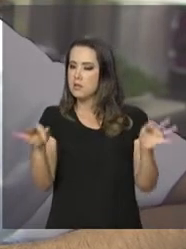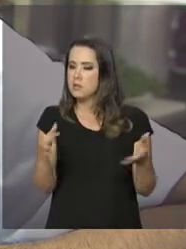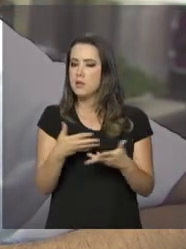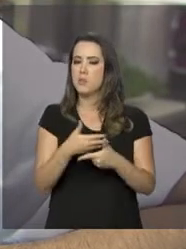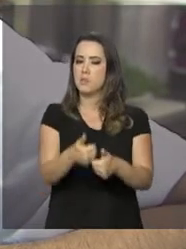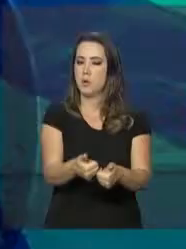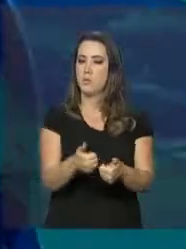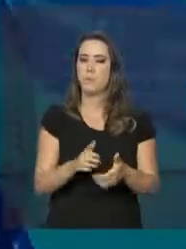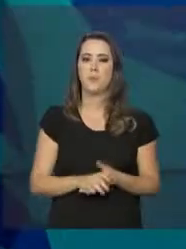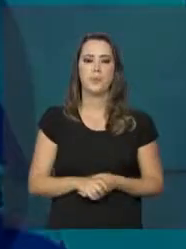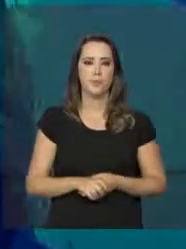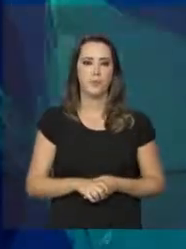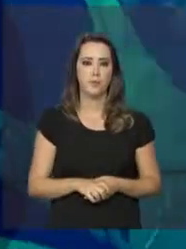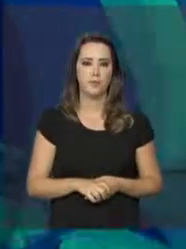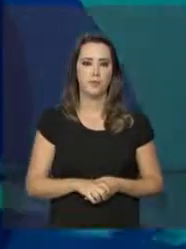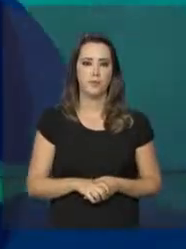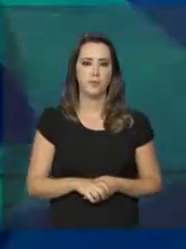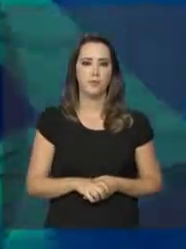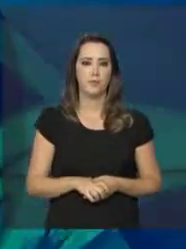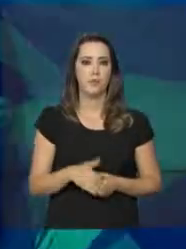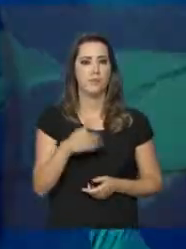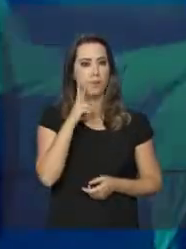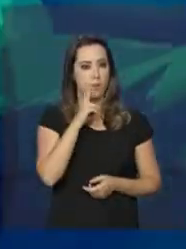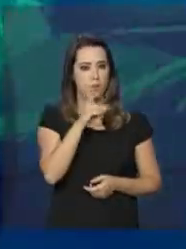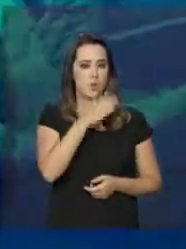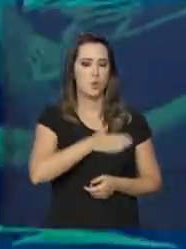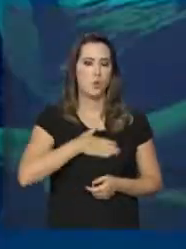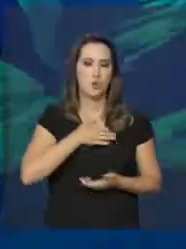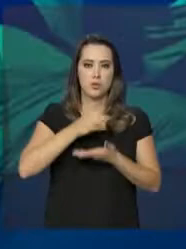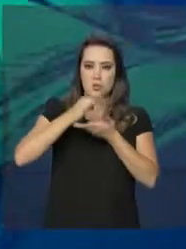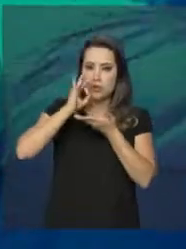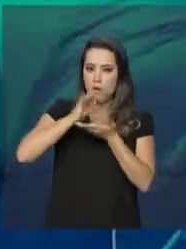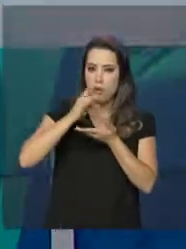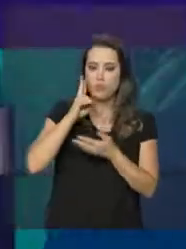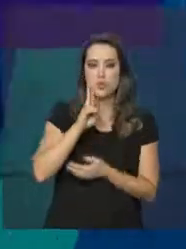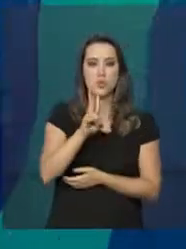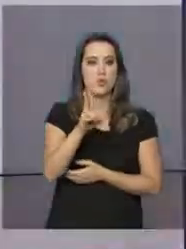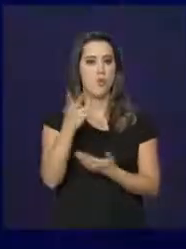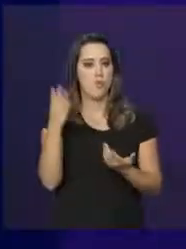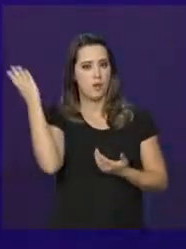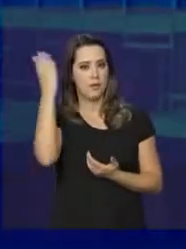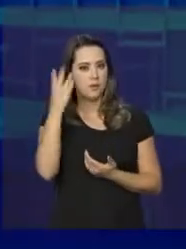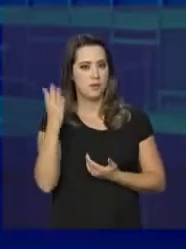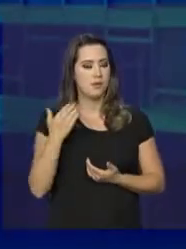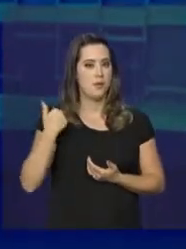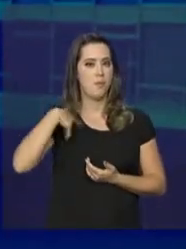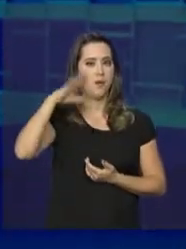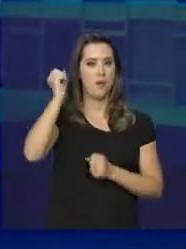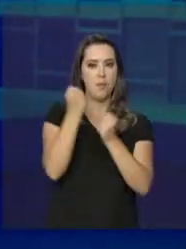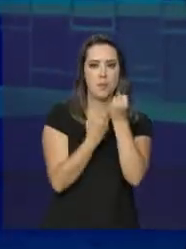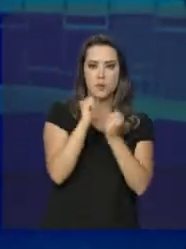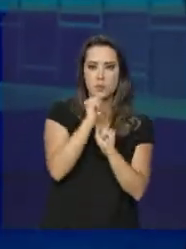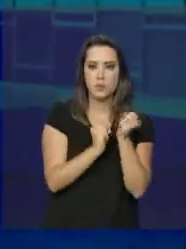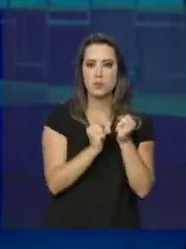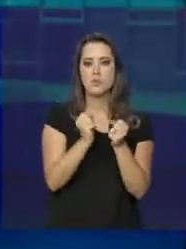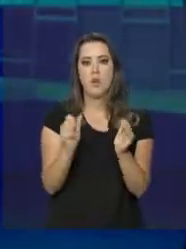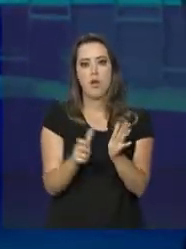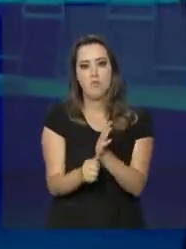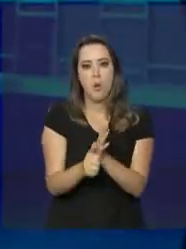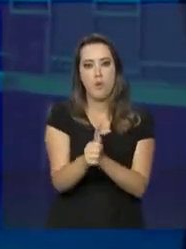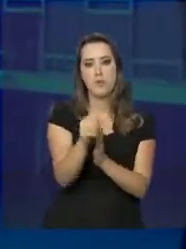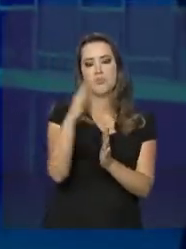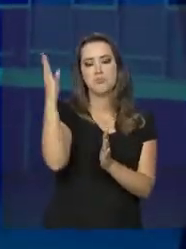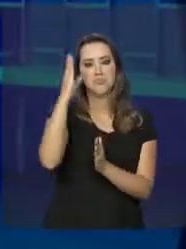pequeno empresário e olha pra quem gosta de um cafezinho vejam só o brasil terá a maior produção do grão de toda a história